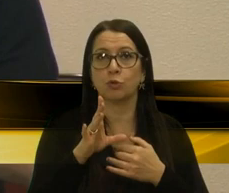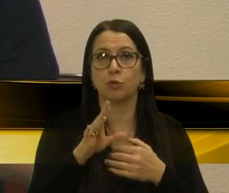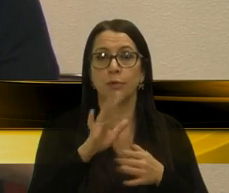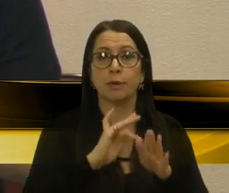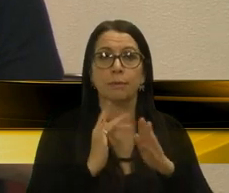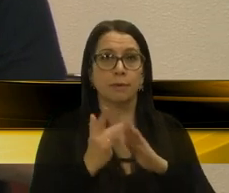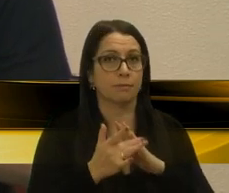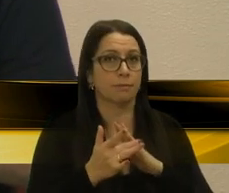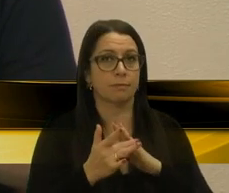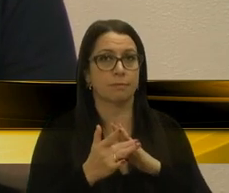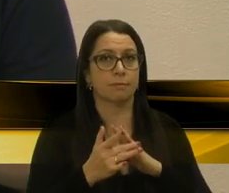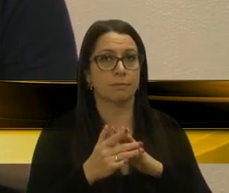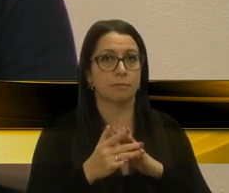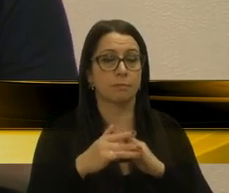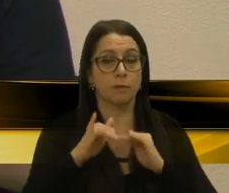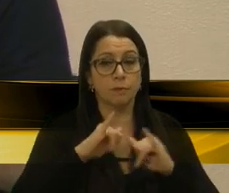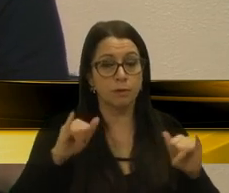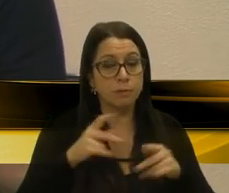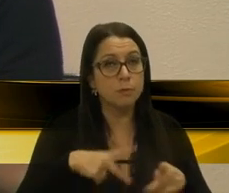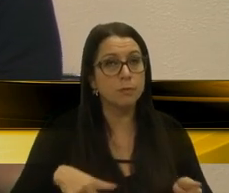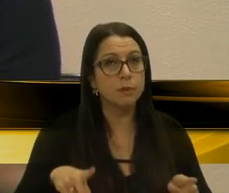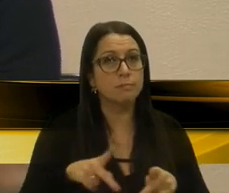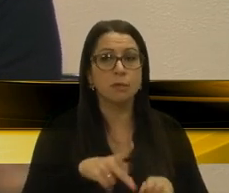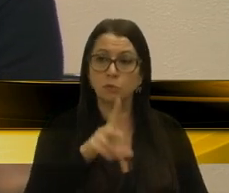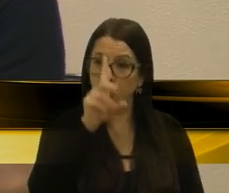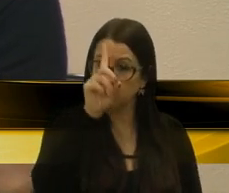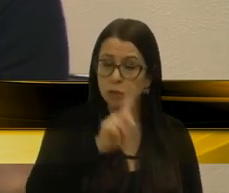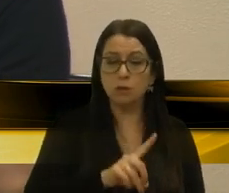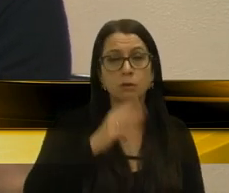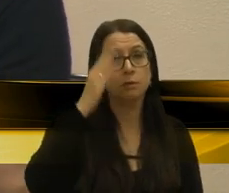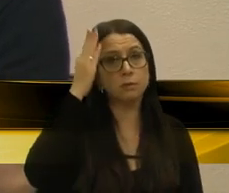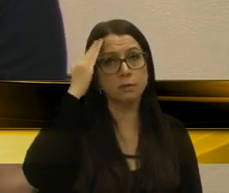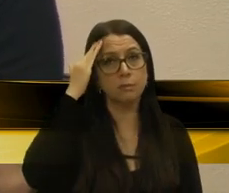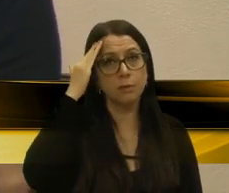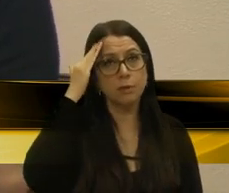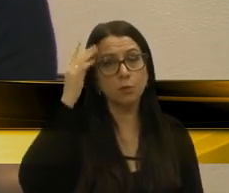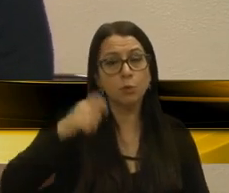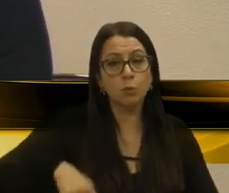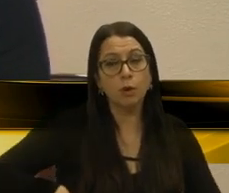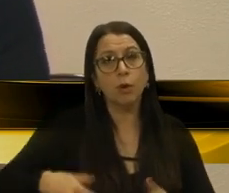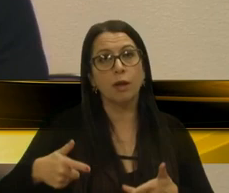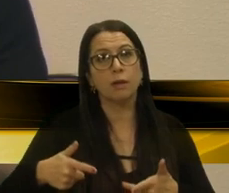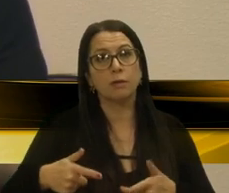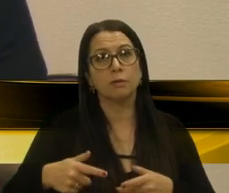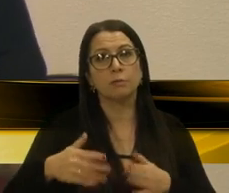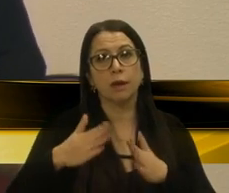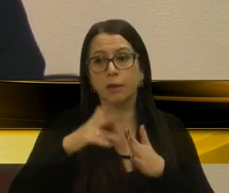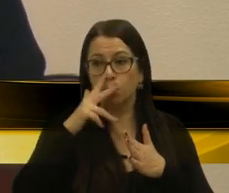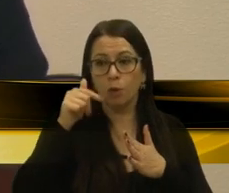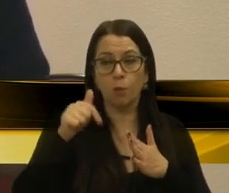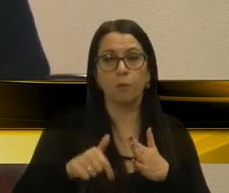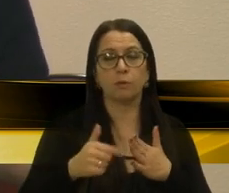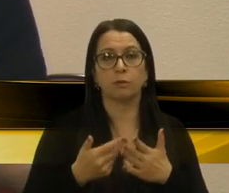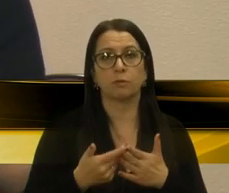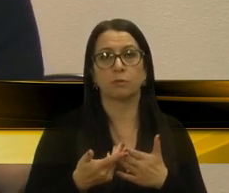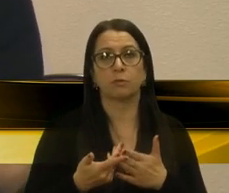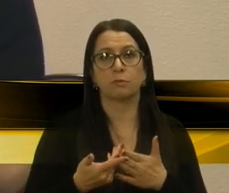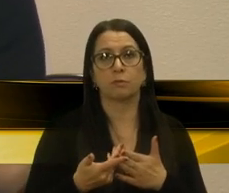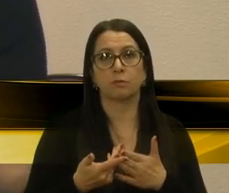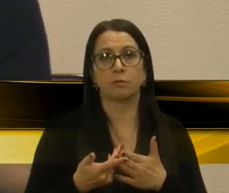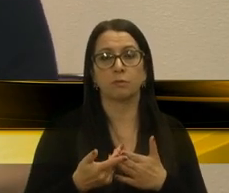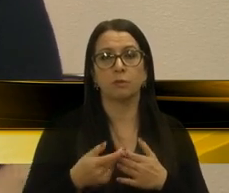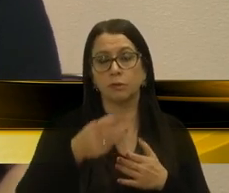imprensa, é uma informação para a população. Ela tem o direito de saber o quanto é o custo de uma casa como essa, como é o custo